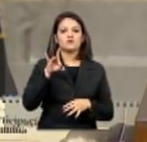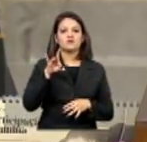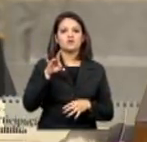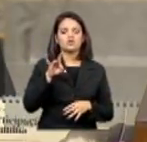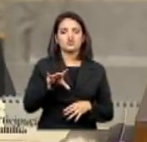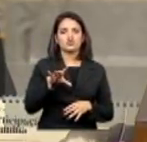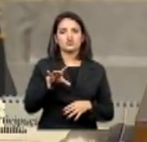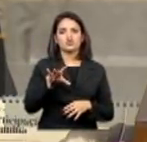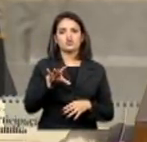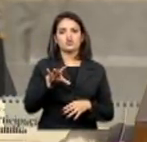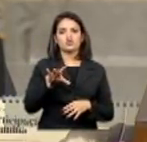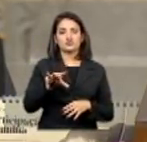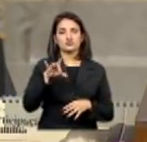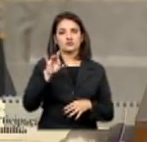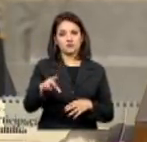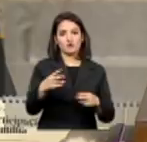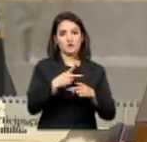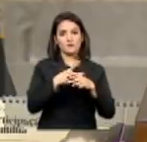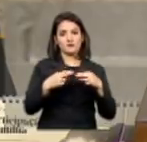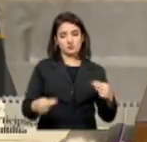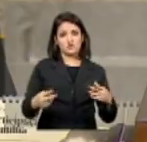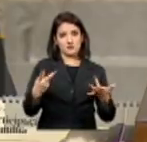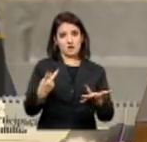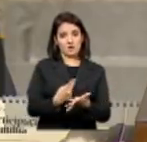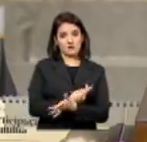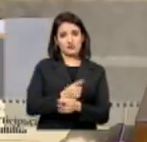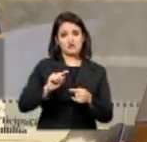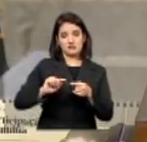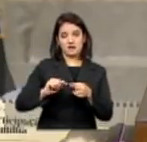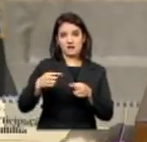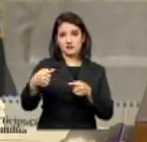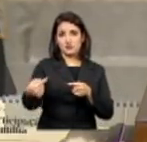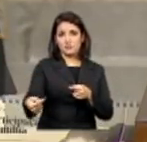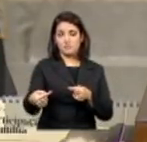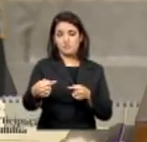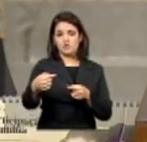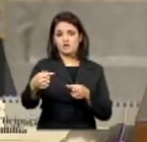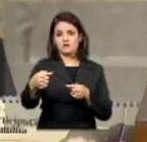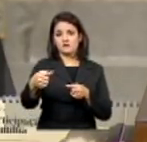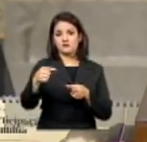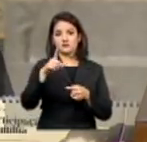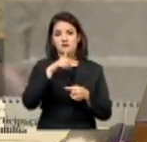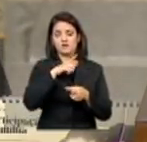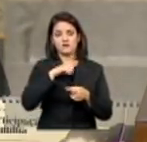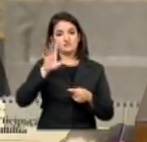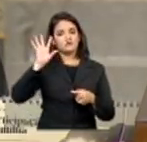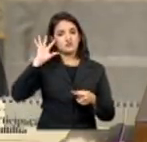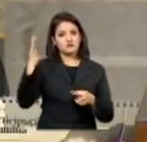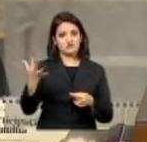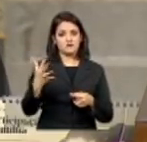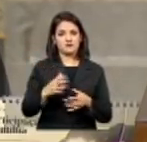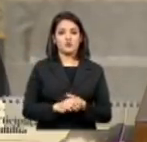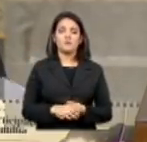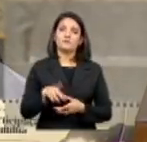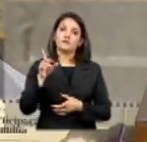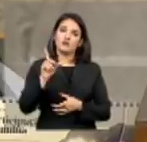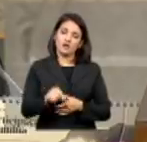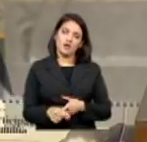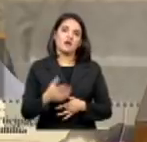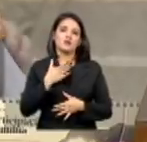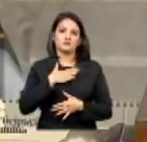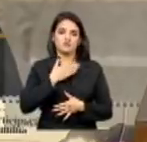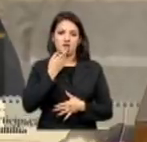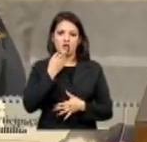atos praticados após a aprovação da respectiva decidam são estas as considerações